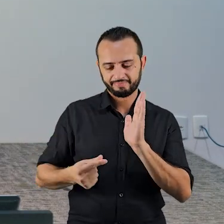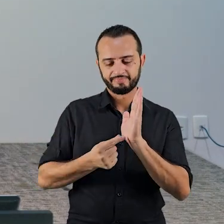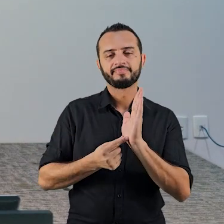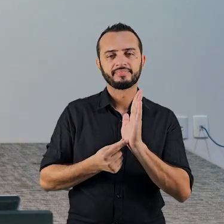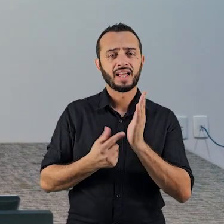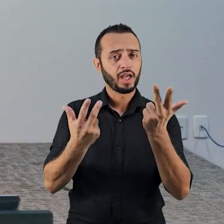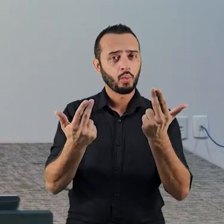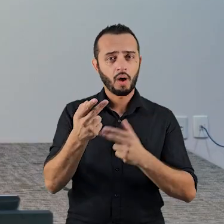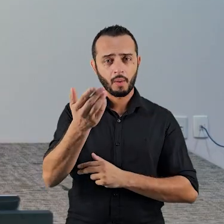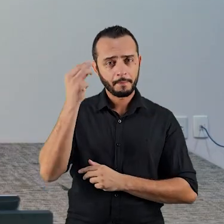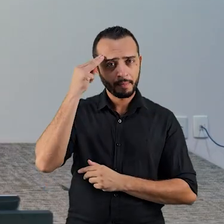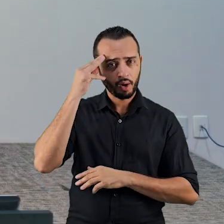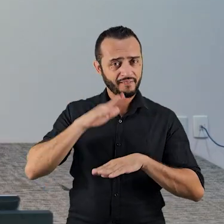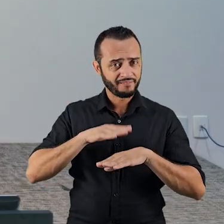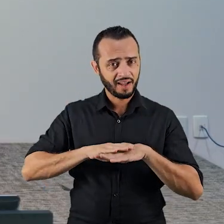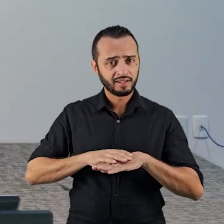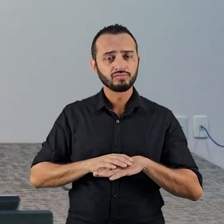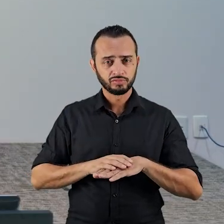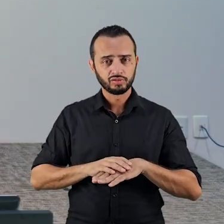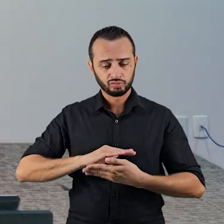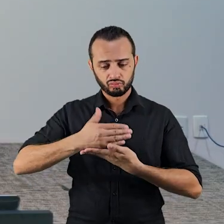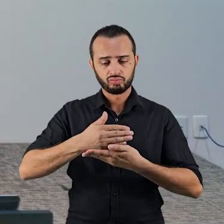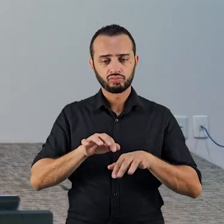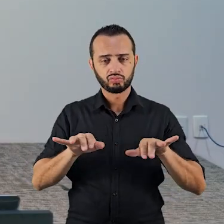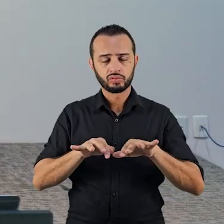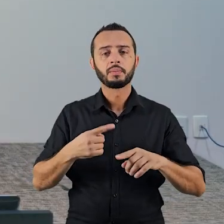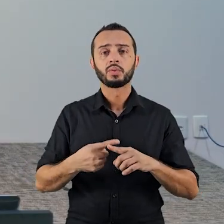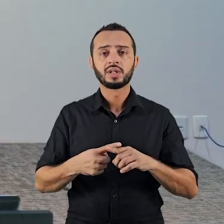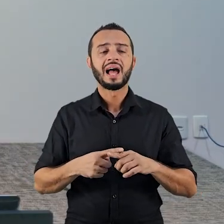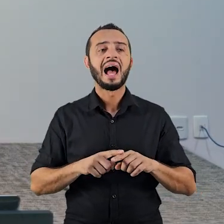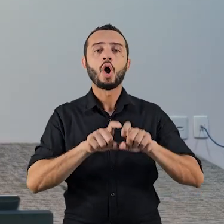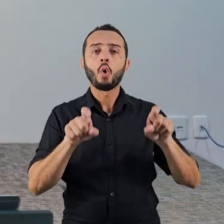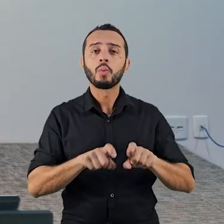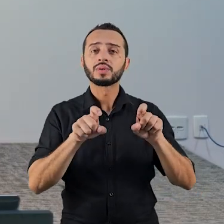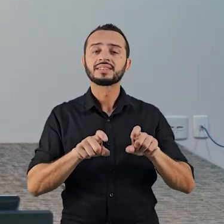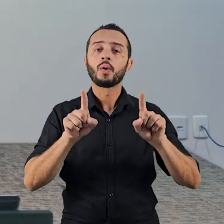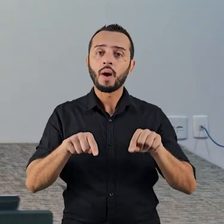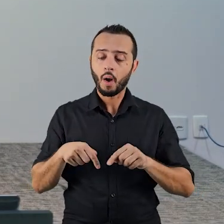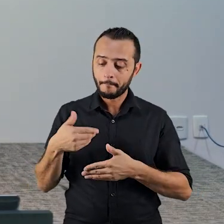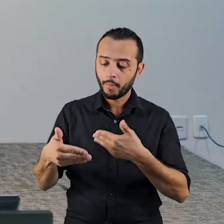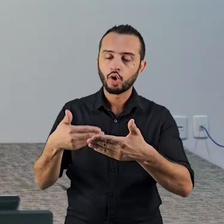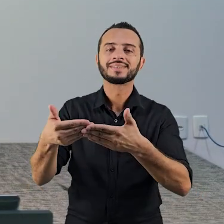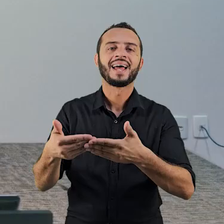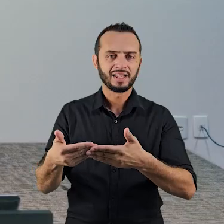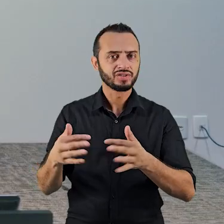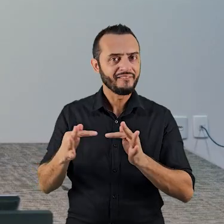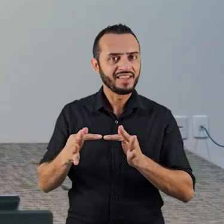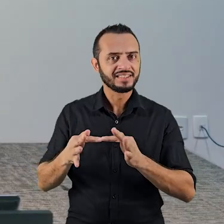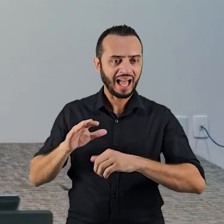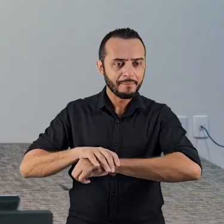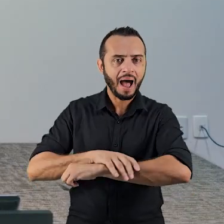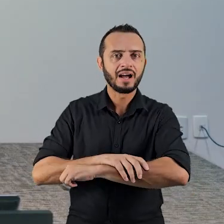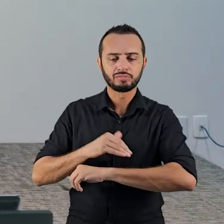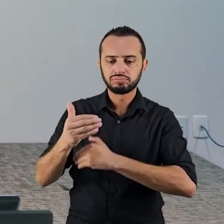memória faz no seu computador. A física, a computação é um processo físico. Tá? Então, se eu abasteço de energia, eu